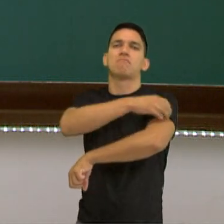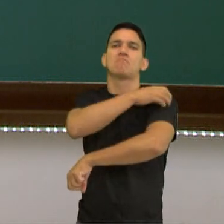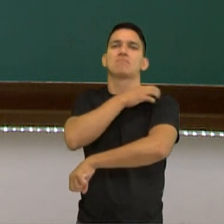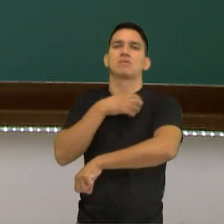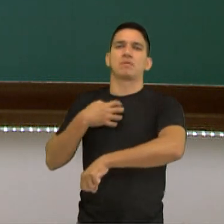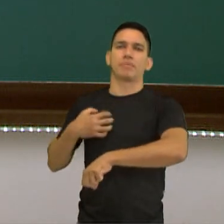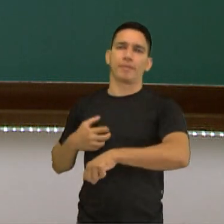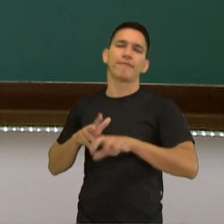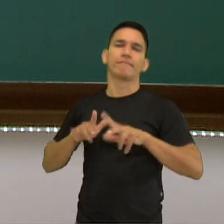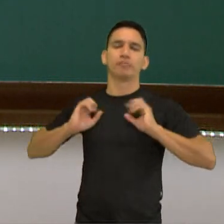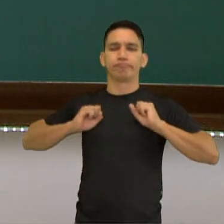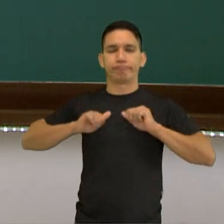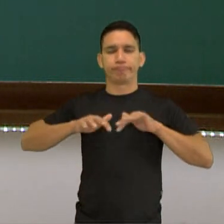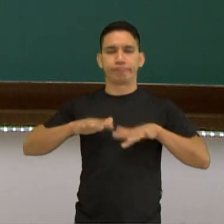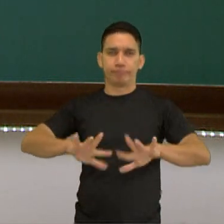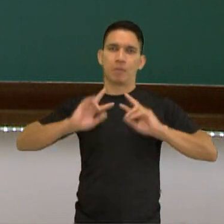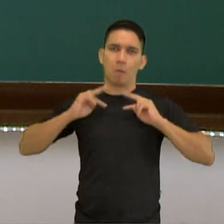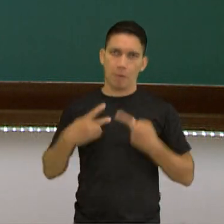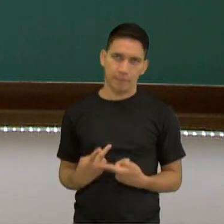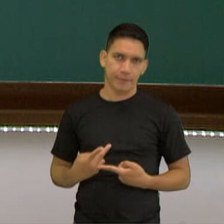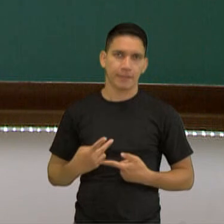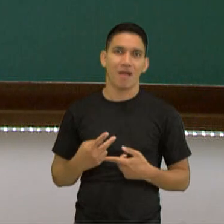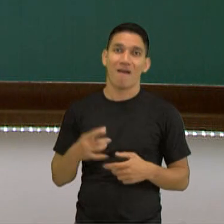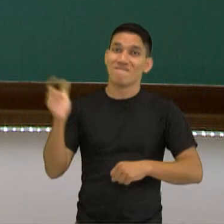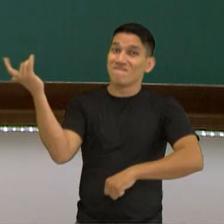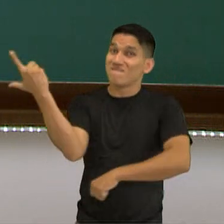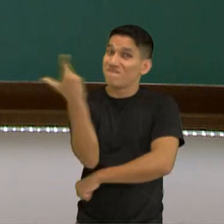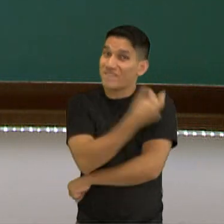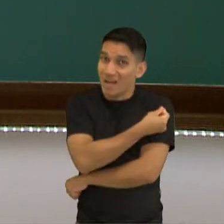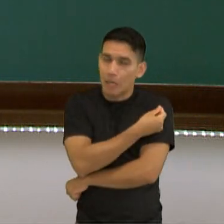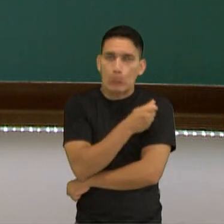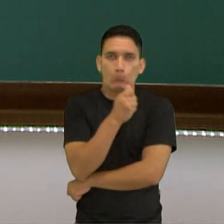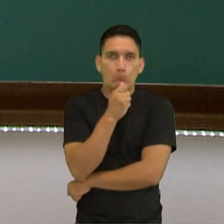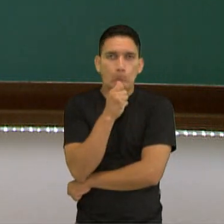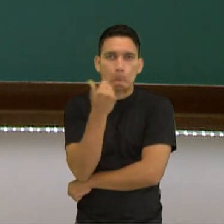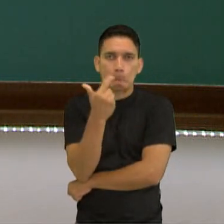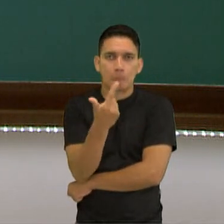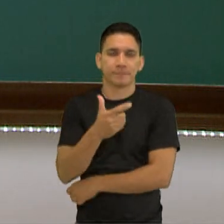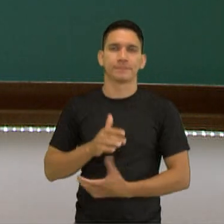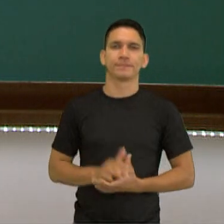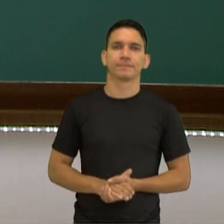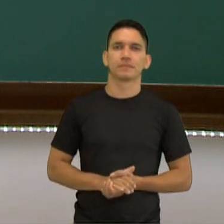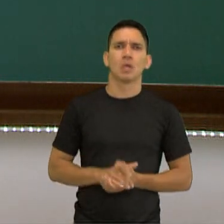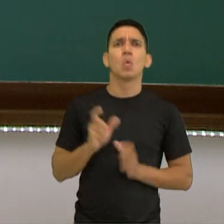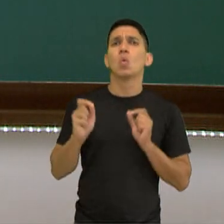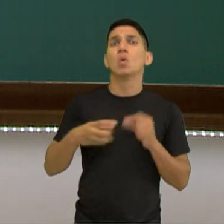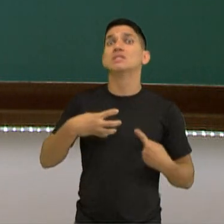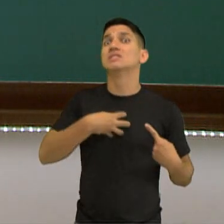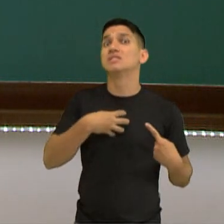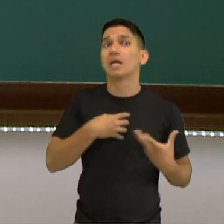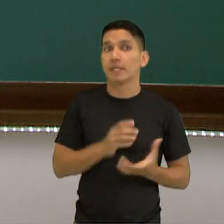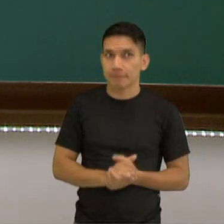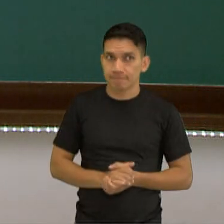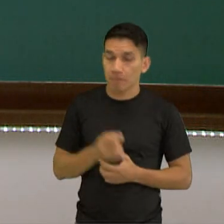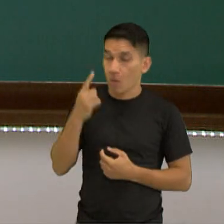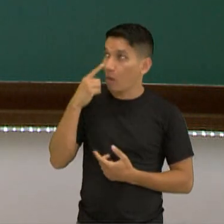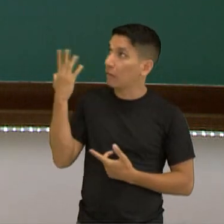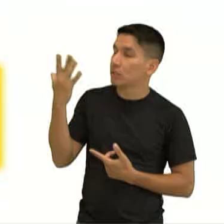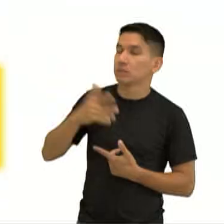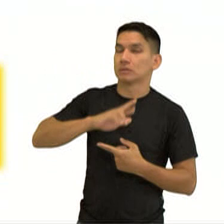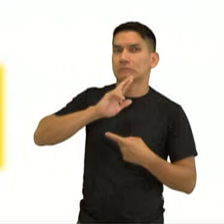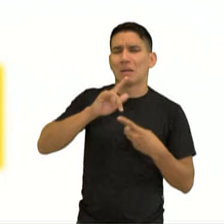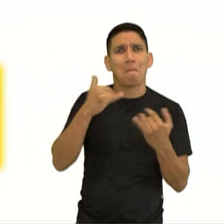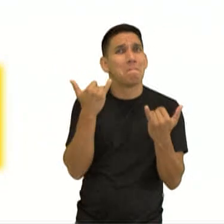seres humanos. Não existe vacina para esta doença. Quais são os sintomas? Olhem lá, são